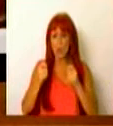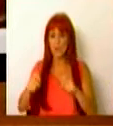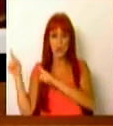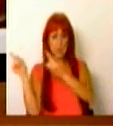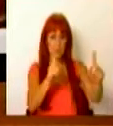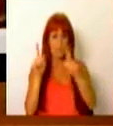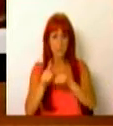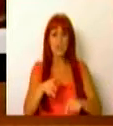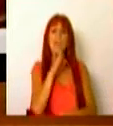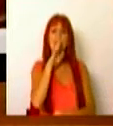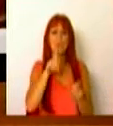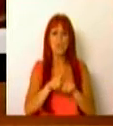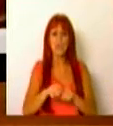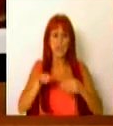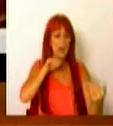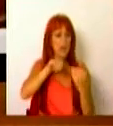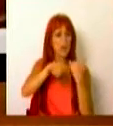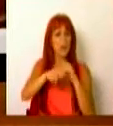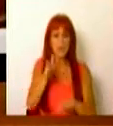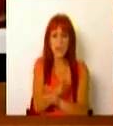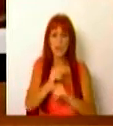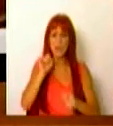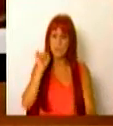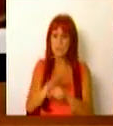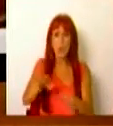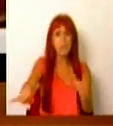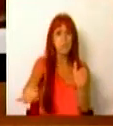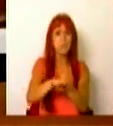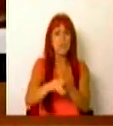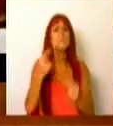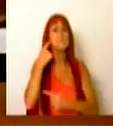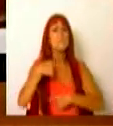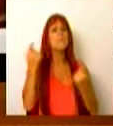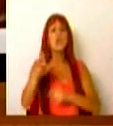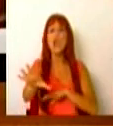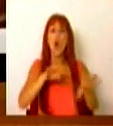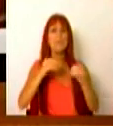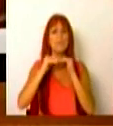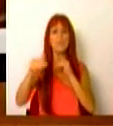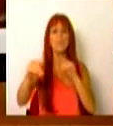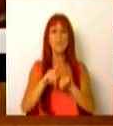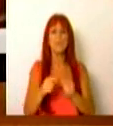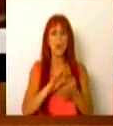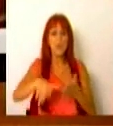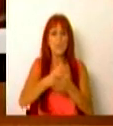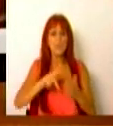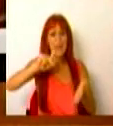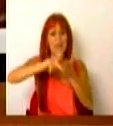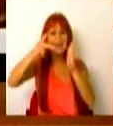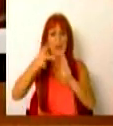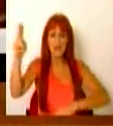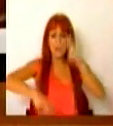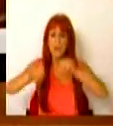transportes, na ferrovia, na rodovia e no setor marítimo-portuário traduzam opções sustentadas nos planos técnico,